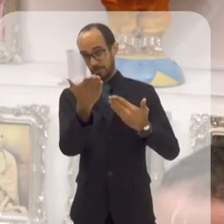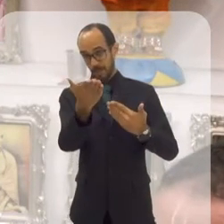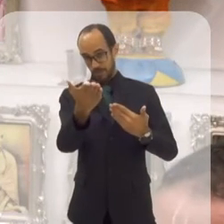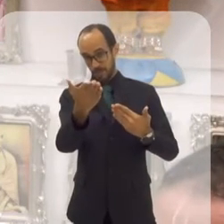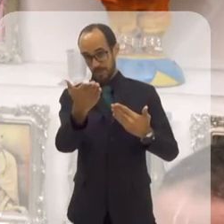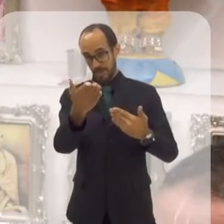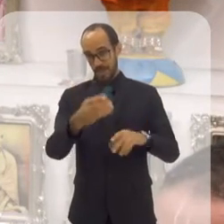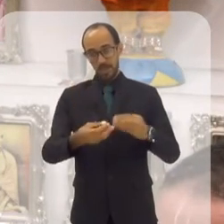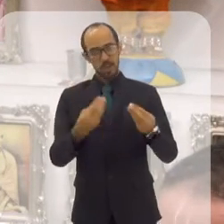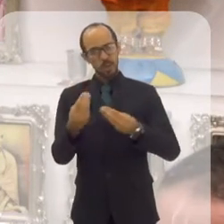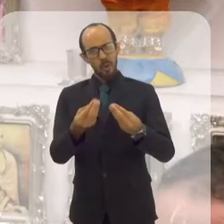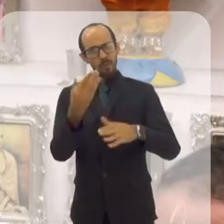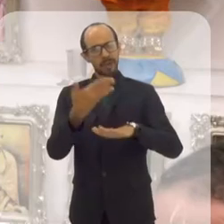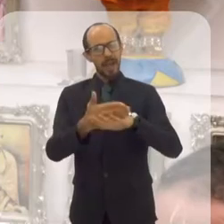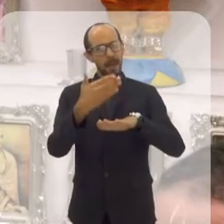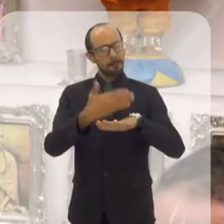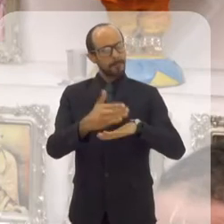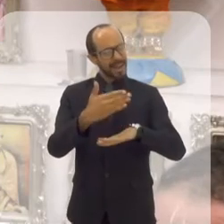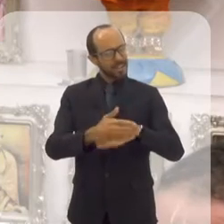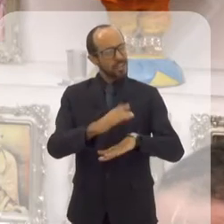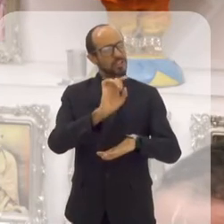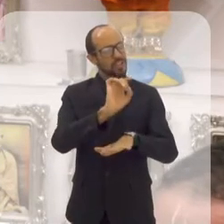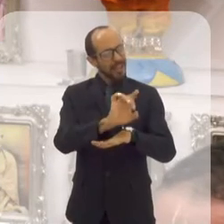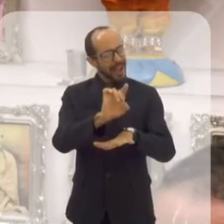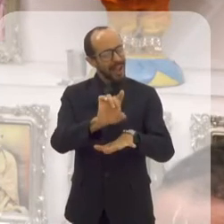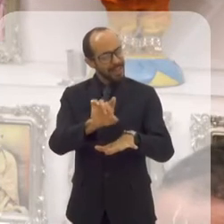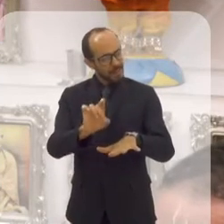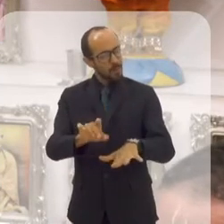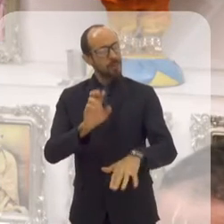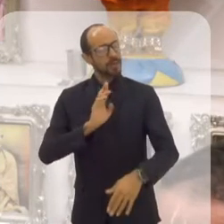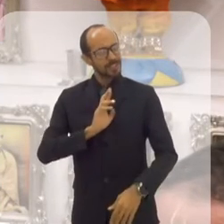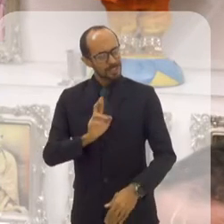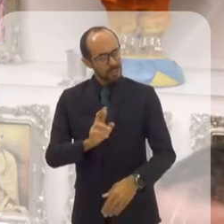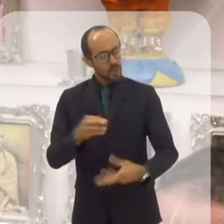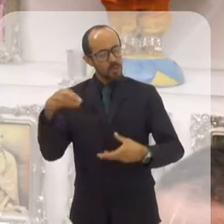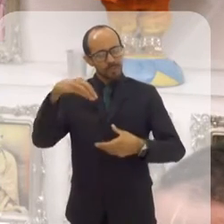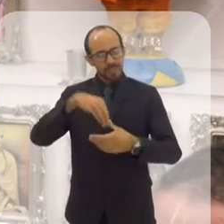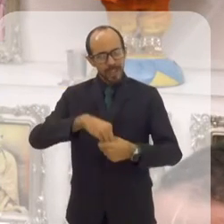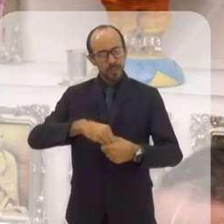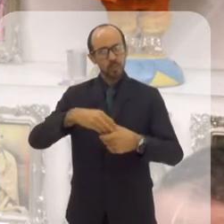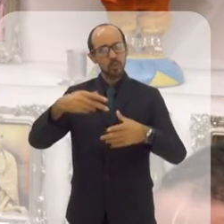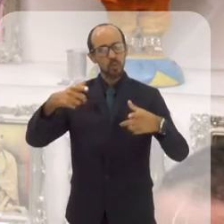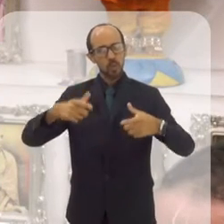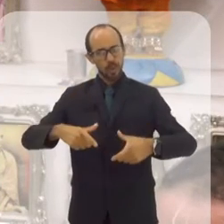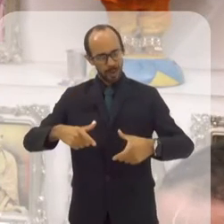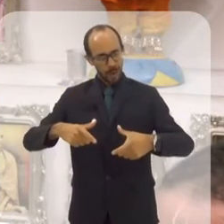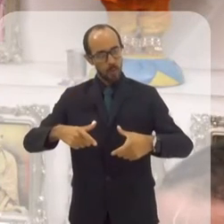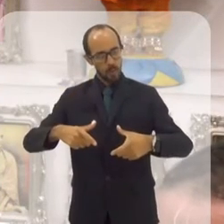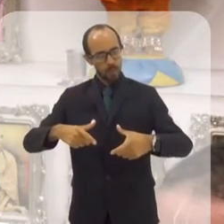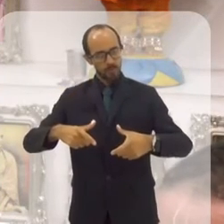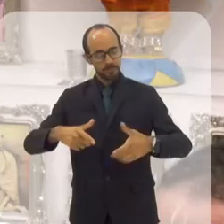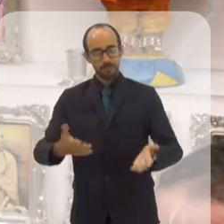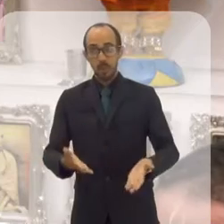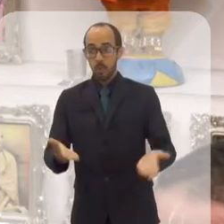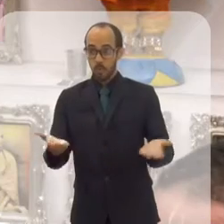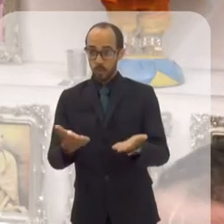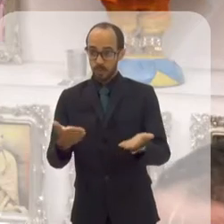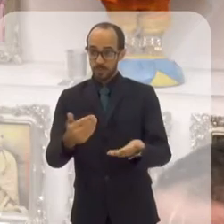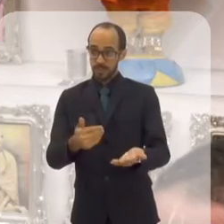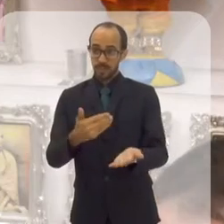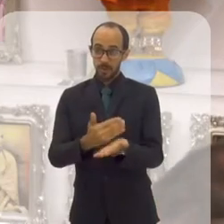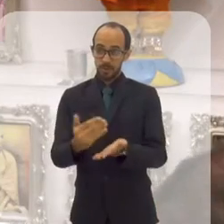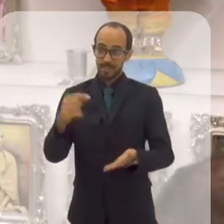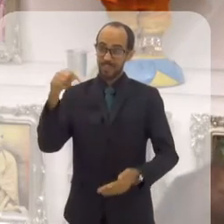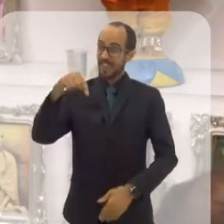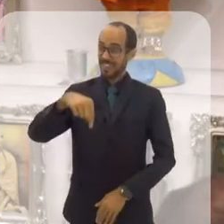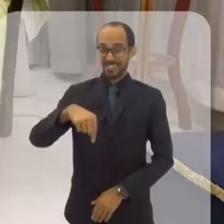mostrar a prática as práticas de cada religião dentro dos seus passos e hoje nós estamos